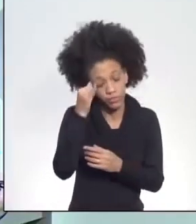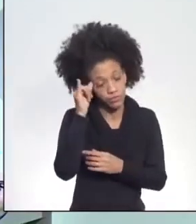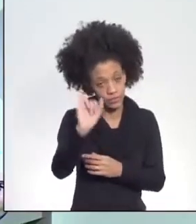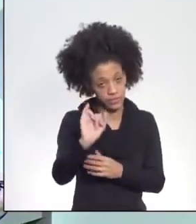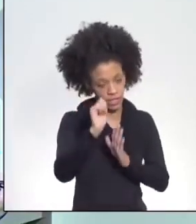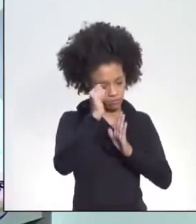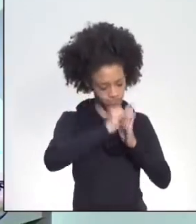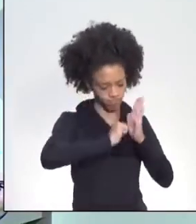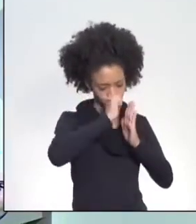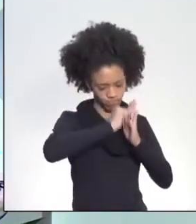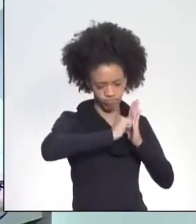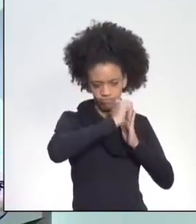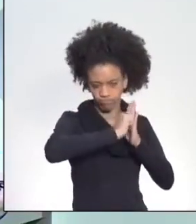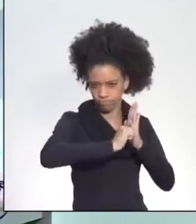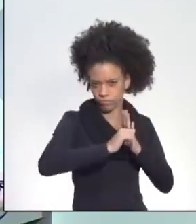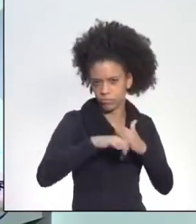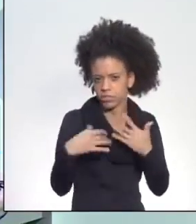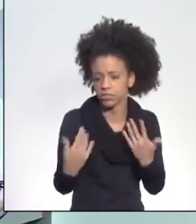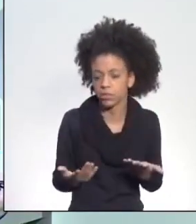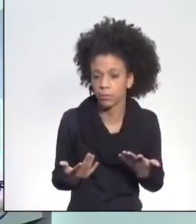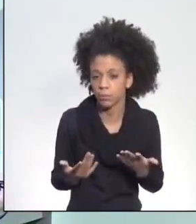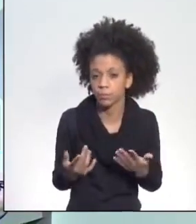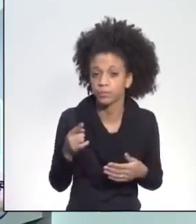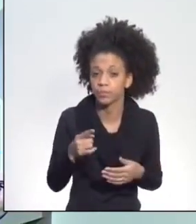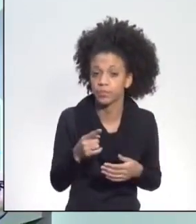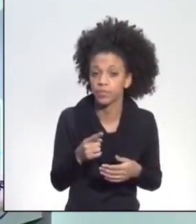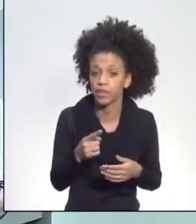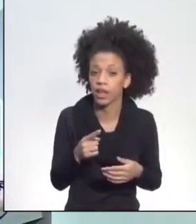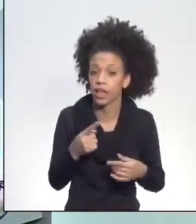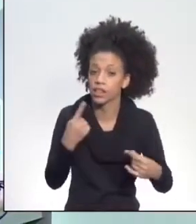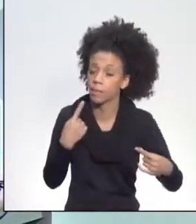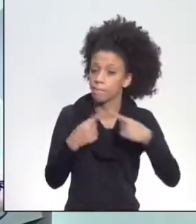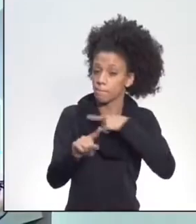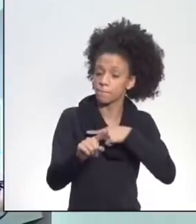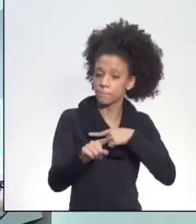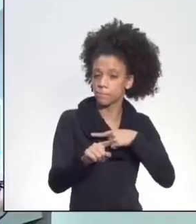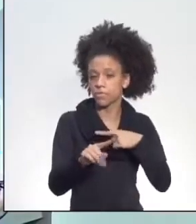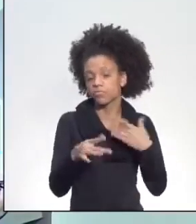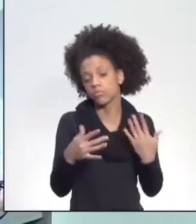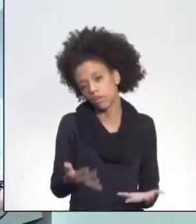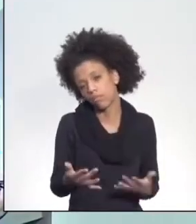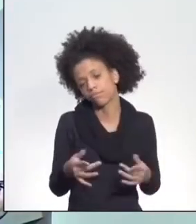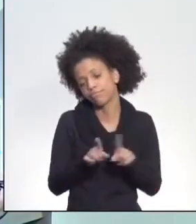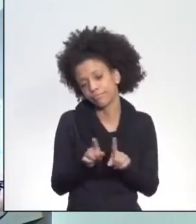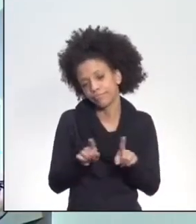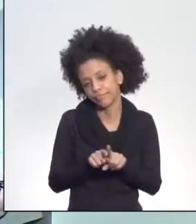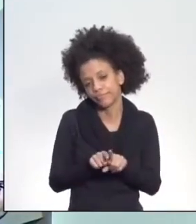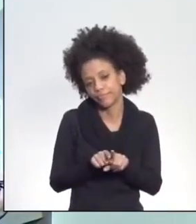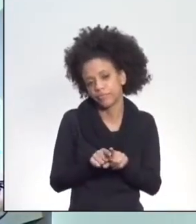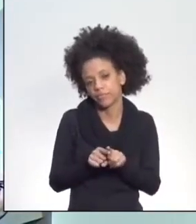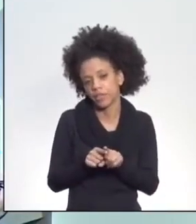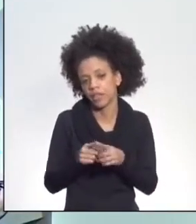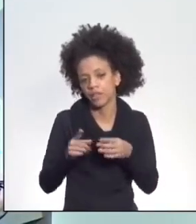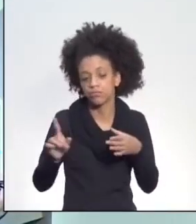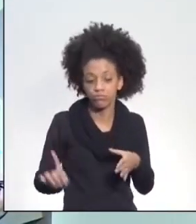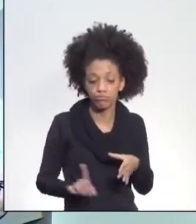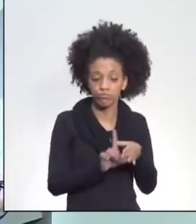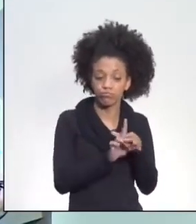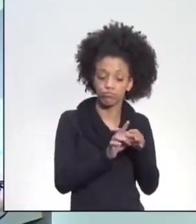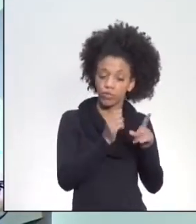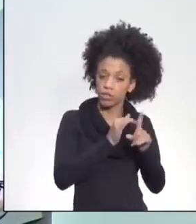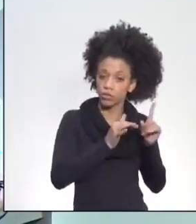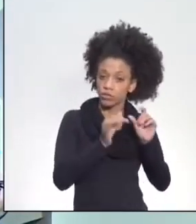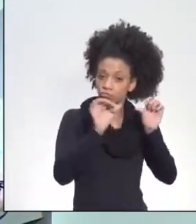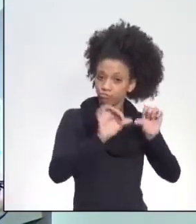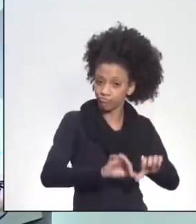um pouco essa questão. Ou seja, esse vandalismo aí, de certa forma, ele também acaba se inserindo numa questão social. A